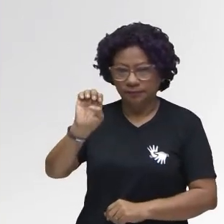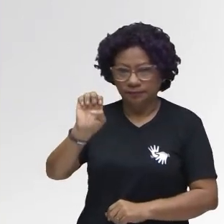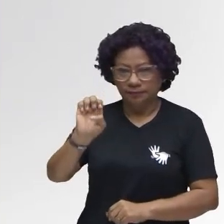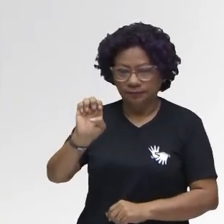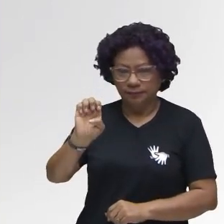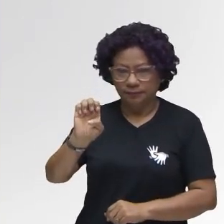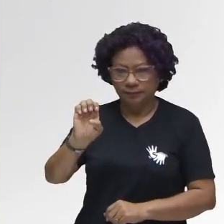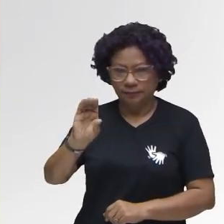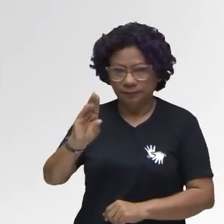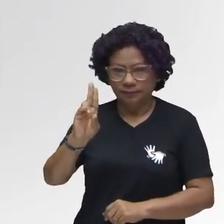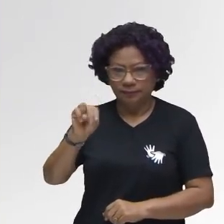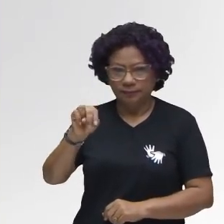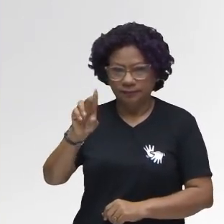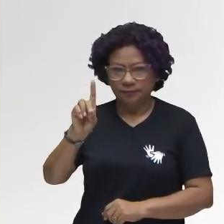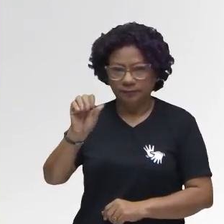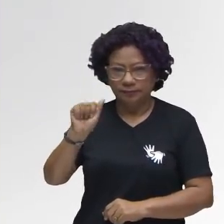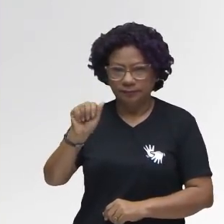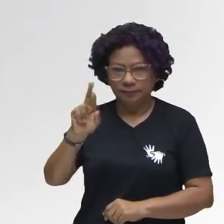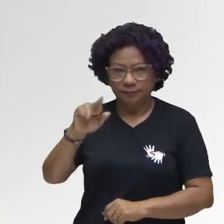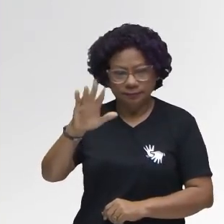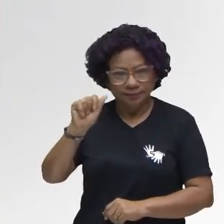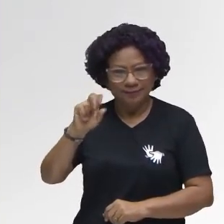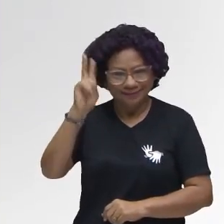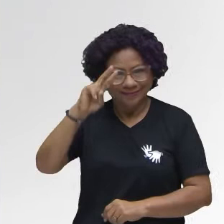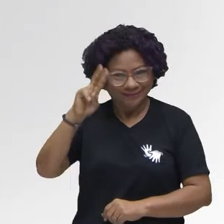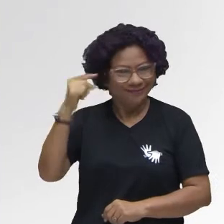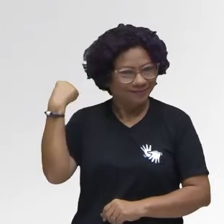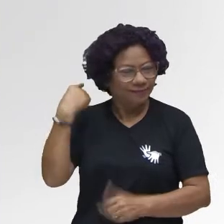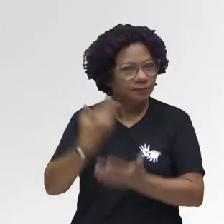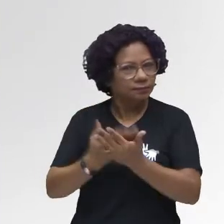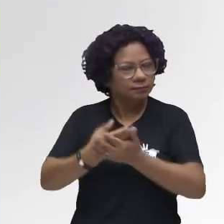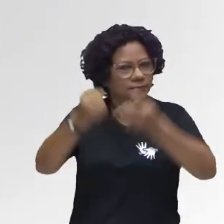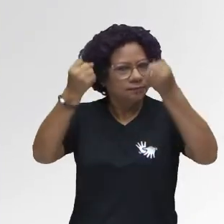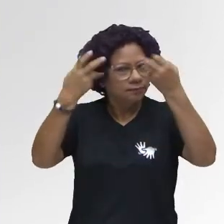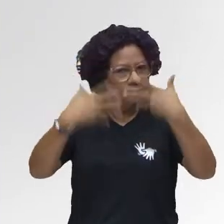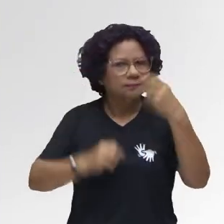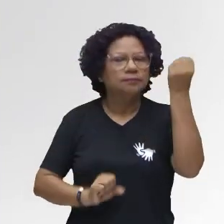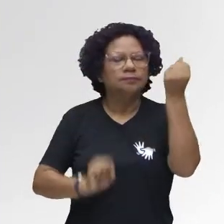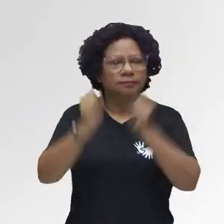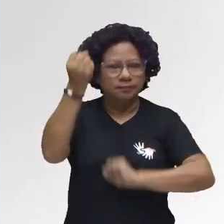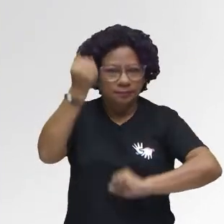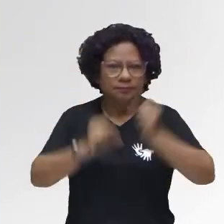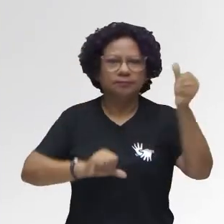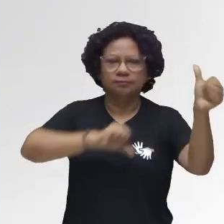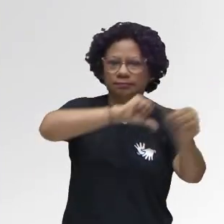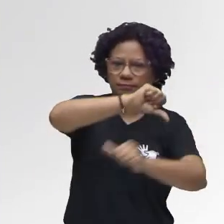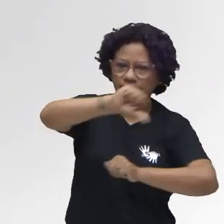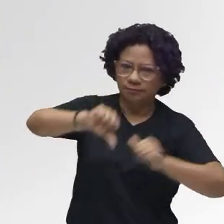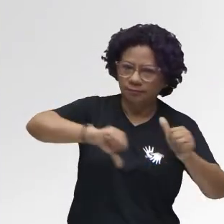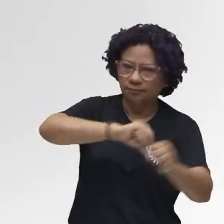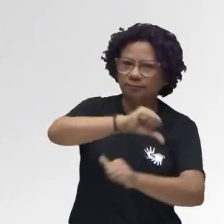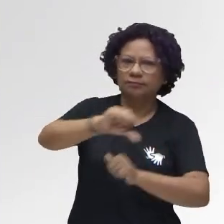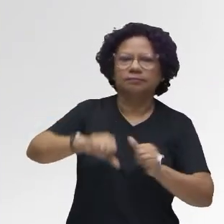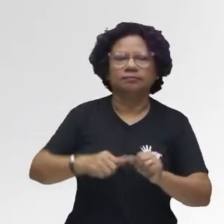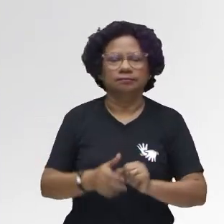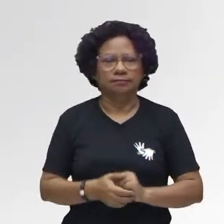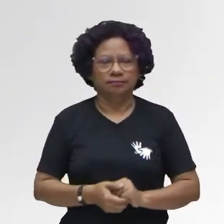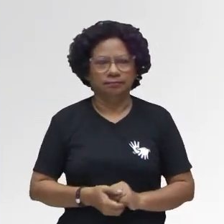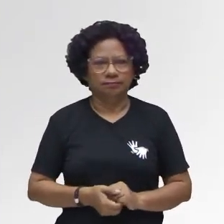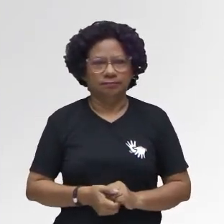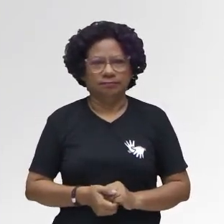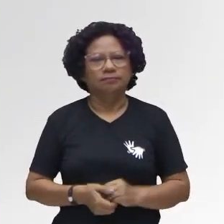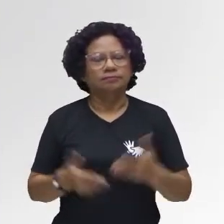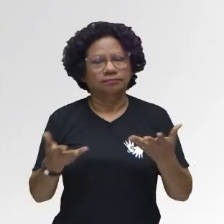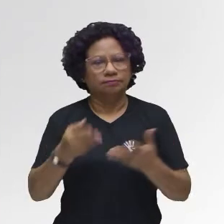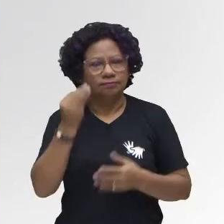indústrias, como a indústria de beneficiamento, a construção civil e a indústria de transformação, que foi isso que a gente acabou de ver